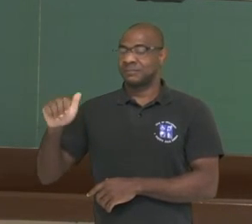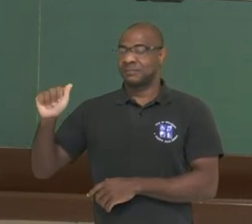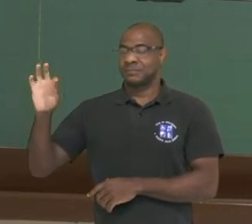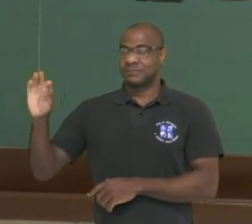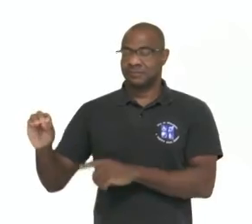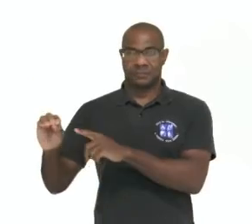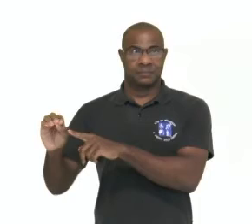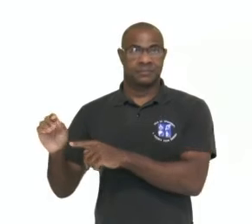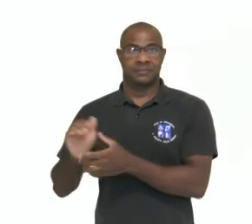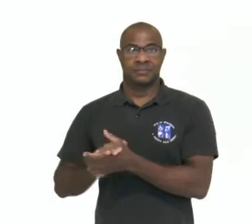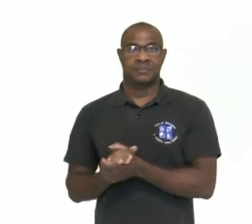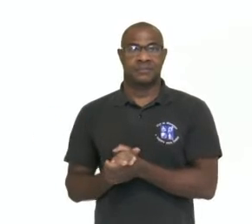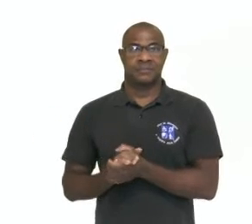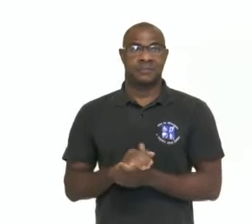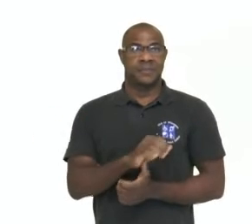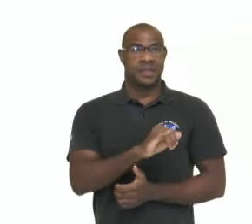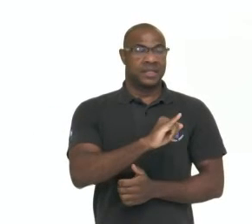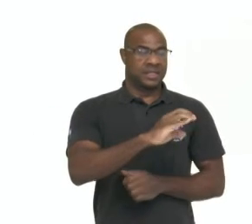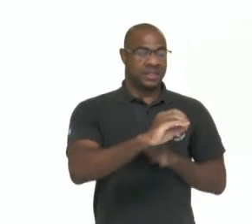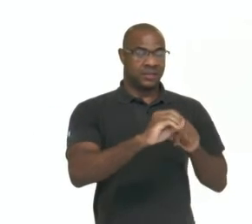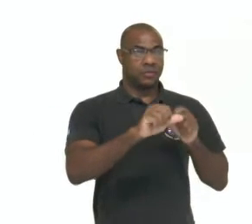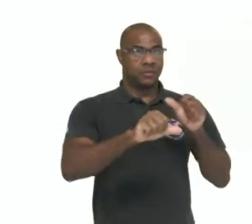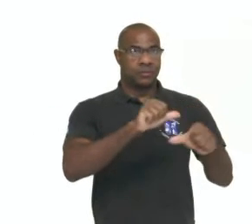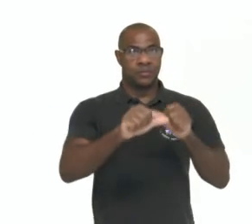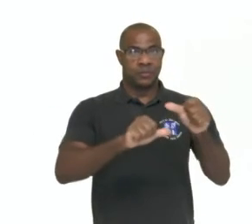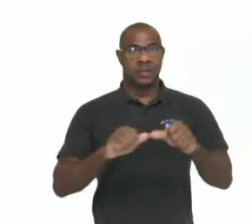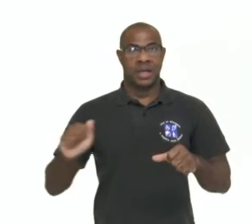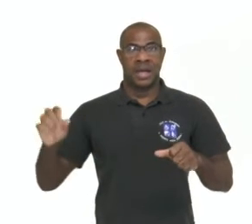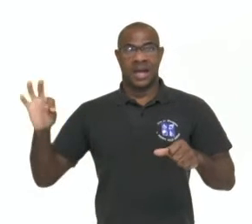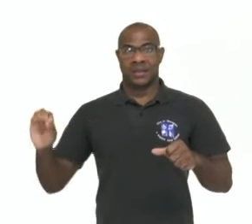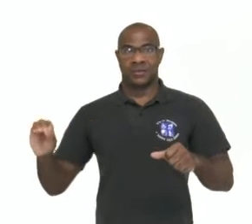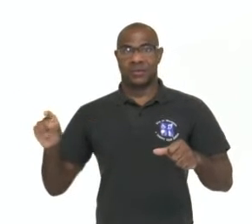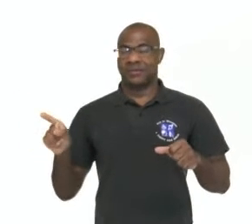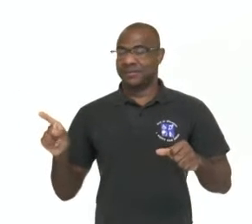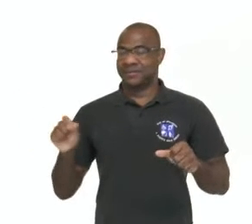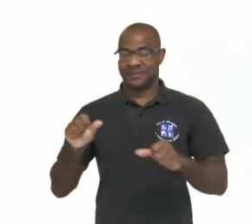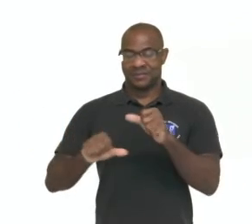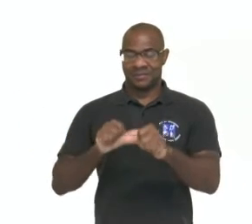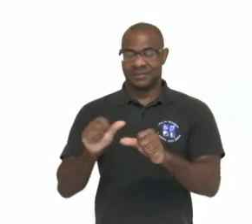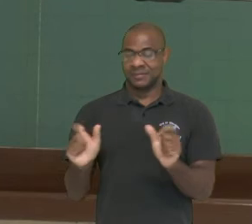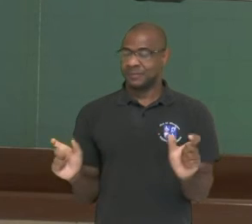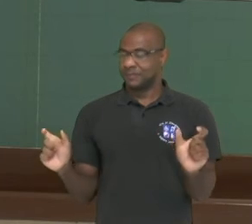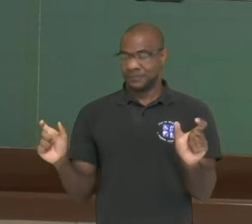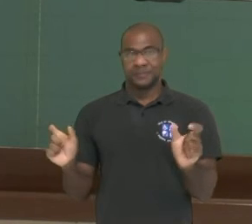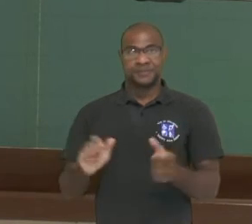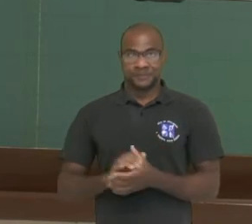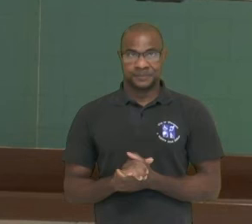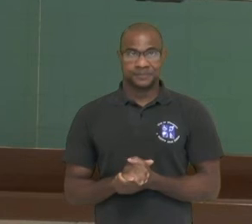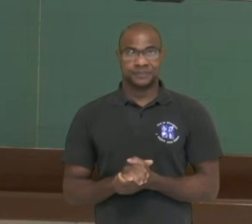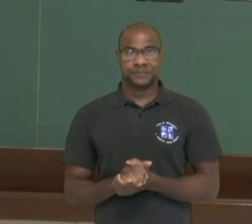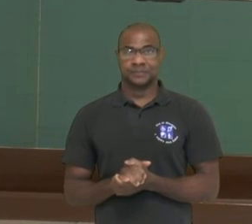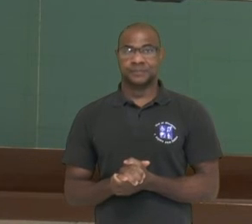ácido nítrico, ico, virou lá nitrato, ato no finalzinho, nitrato de potássio.